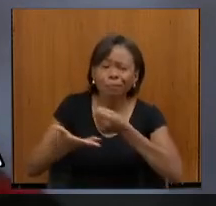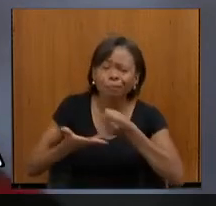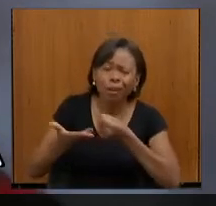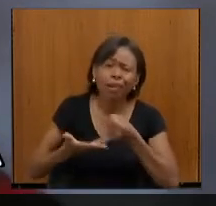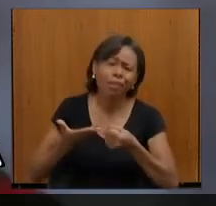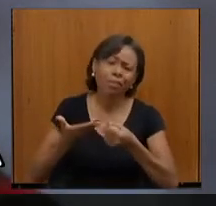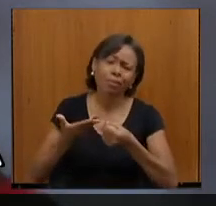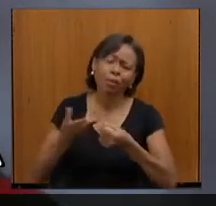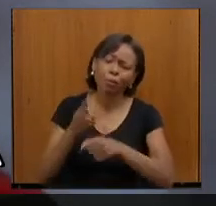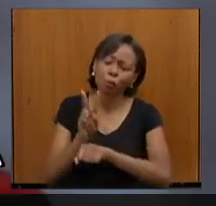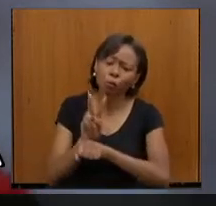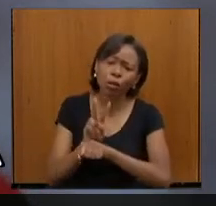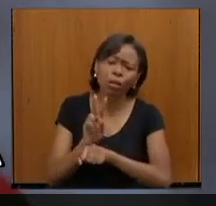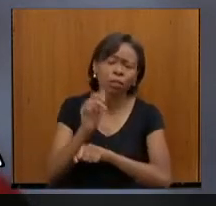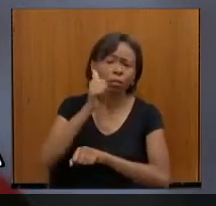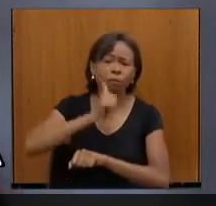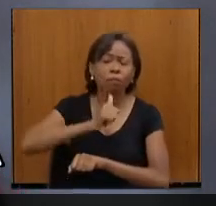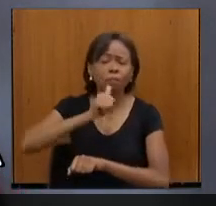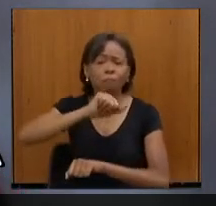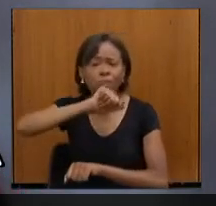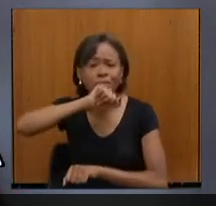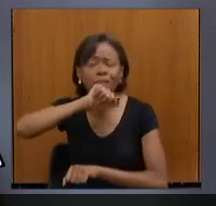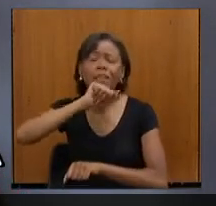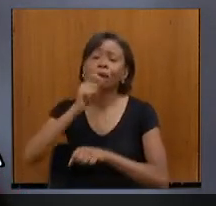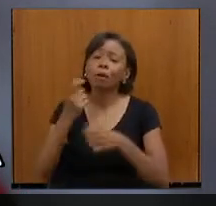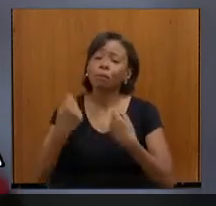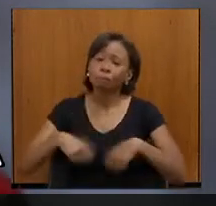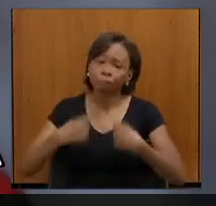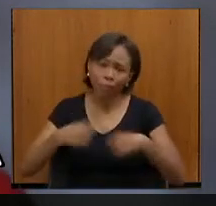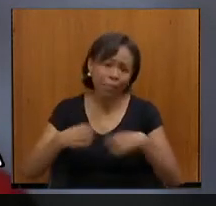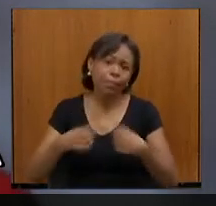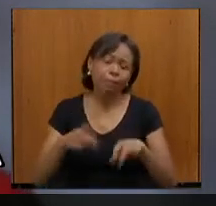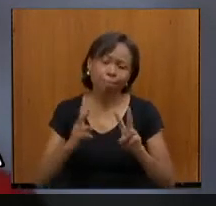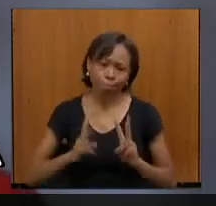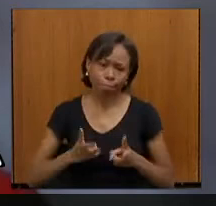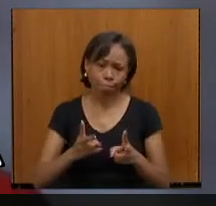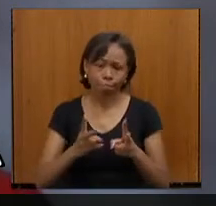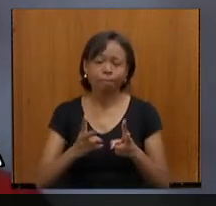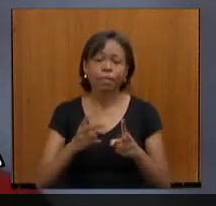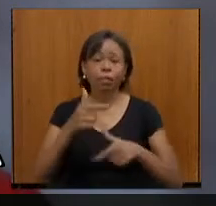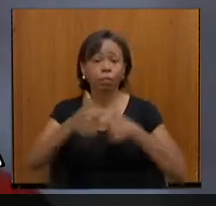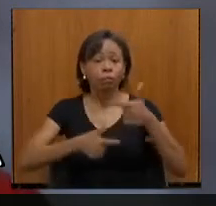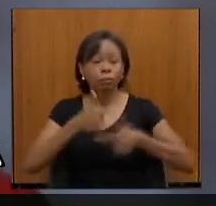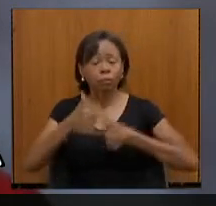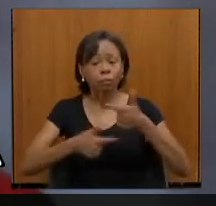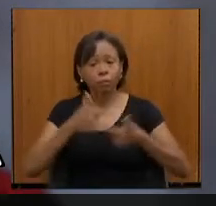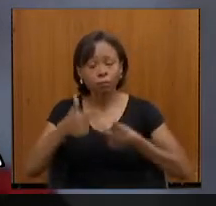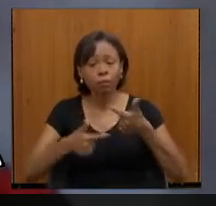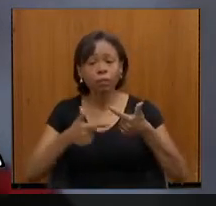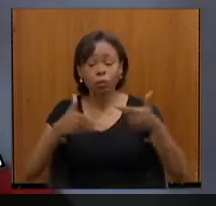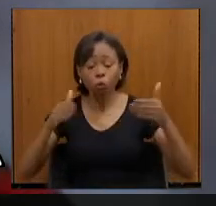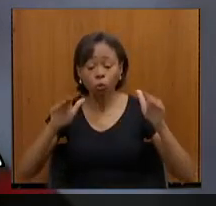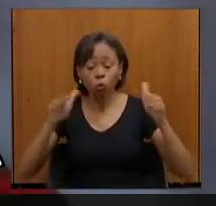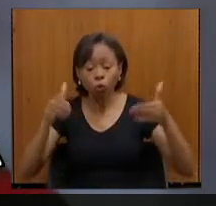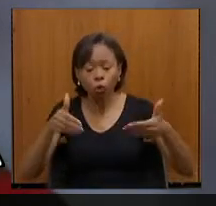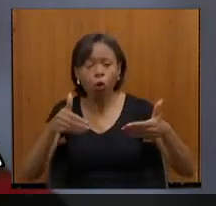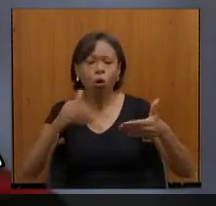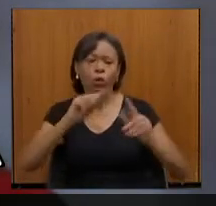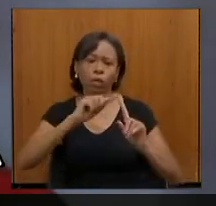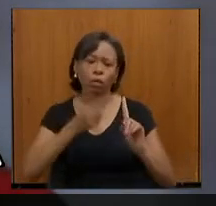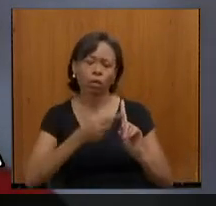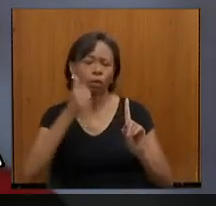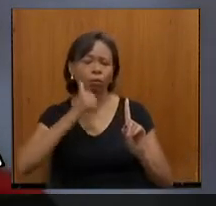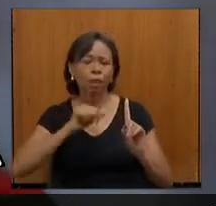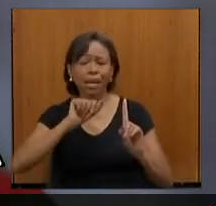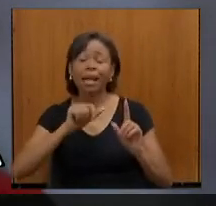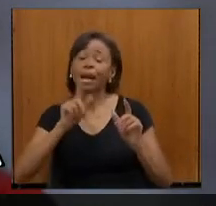tenham condições, que o trabalho comunitário, o trabalho da atenção primária chegue a essa mulher. E